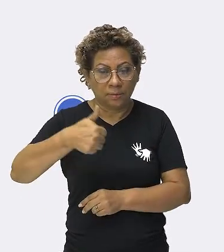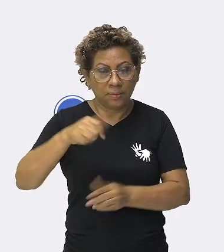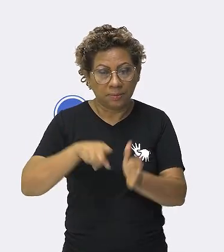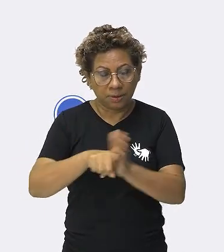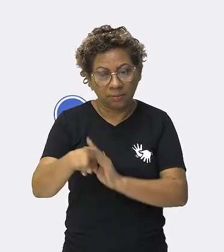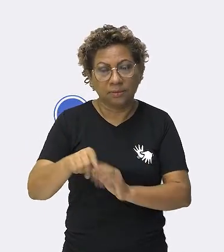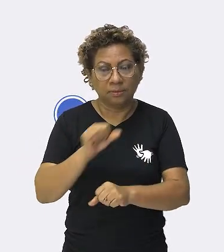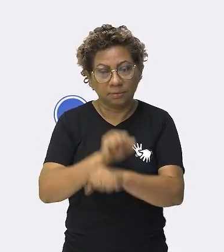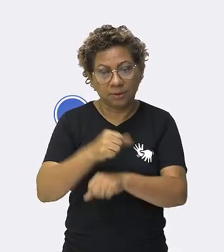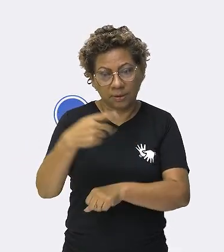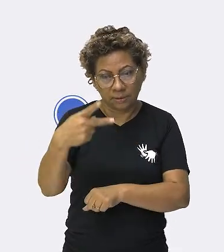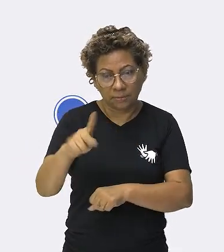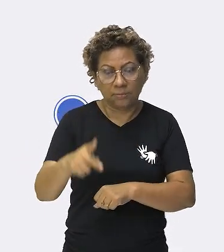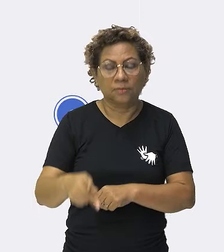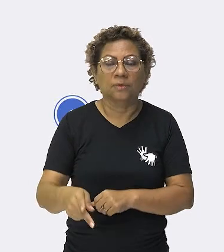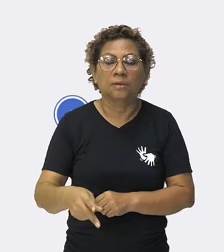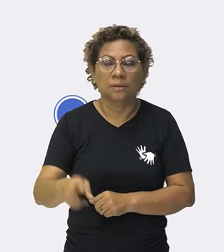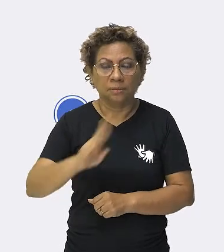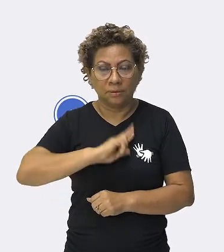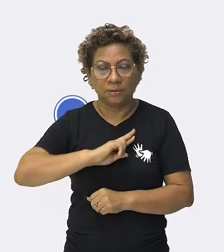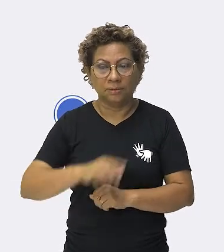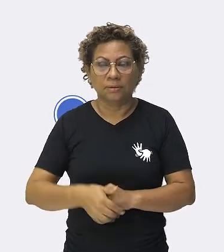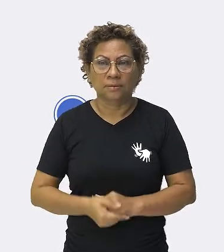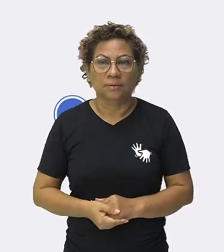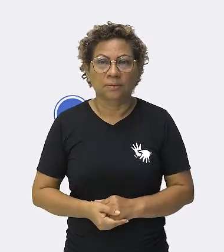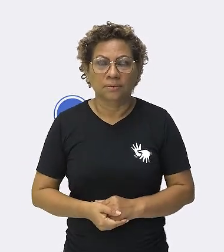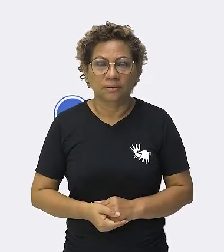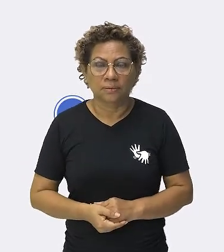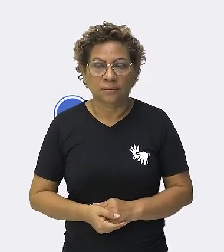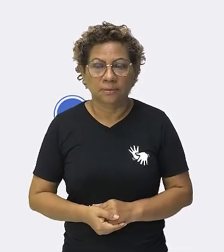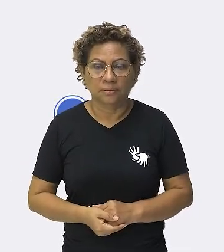para vocês. Daqui a pouco a gente volta para fazer a correção. Boa atividade.